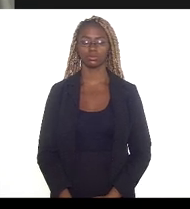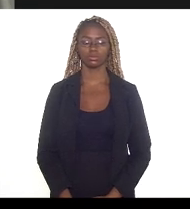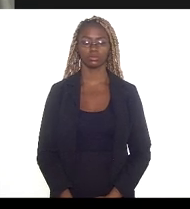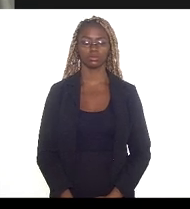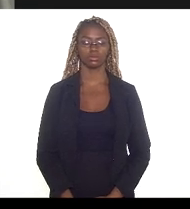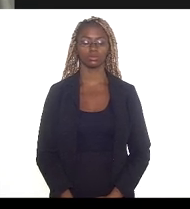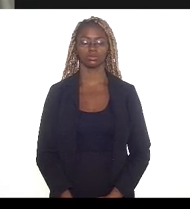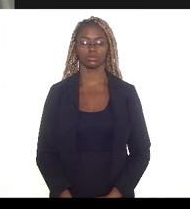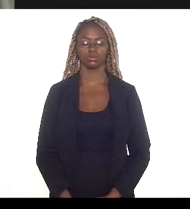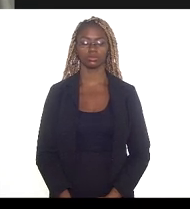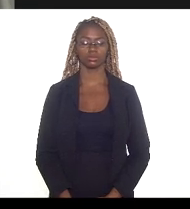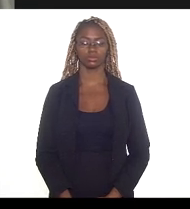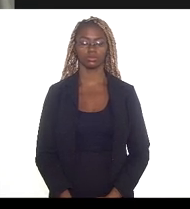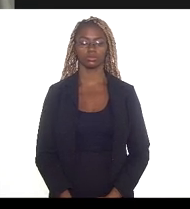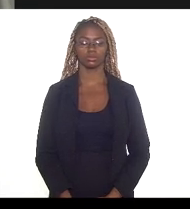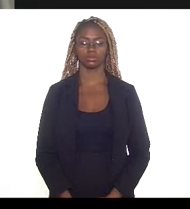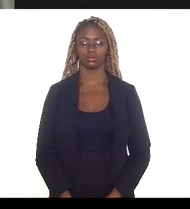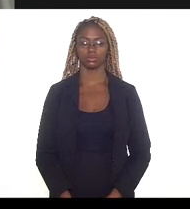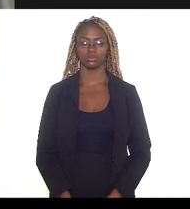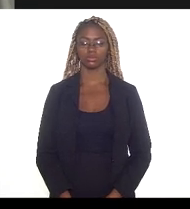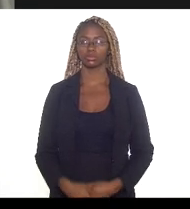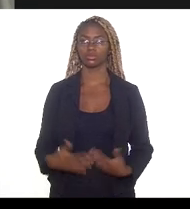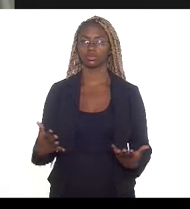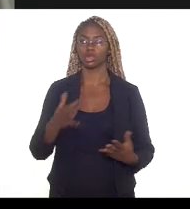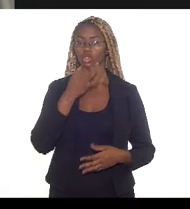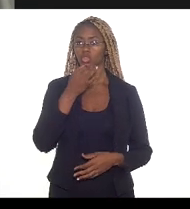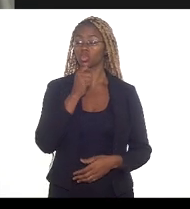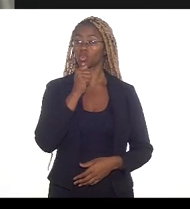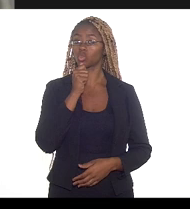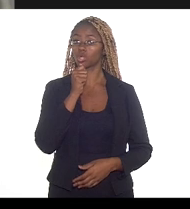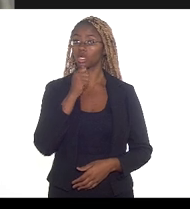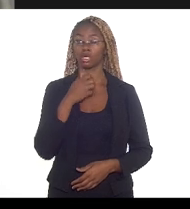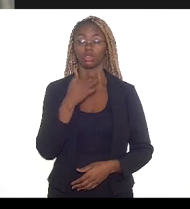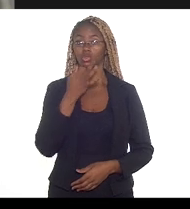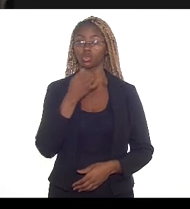Saiu do ar, hein? Tá sem som.